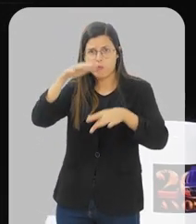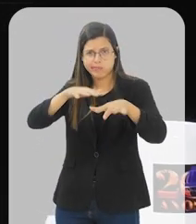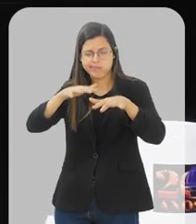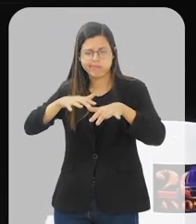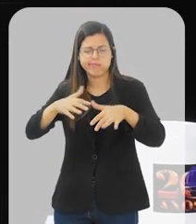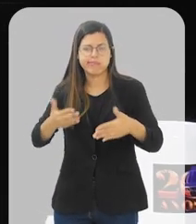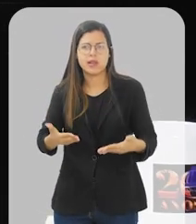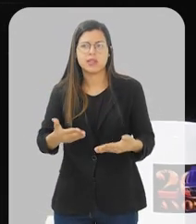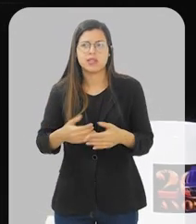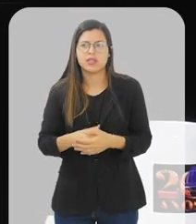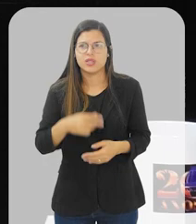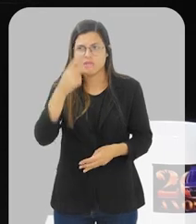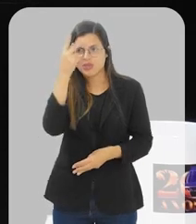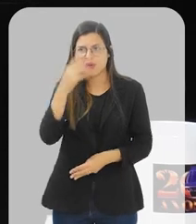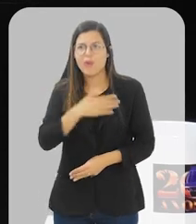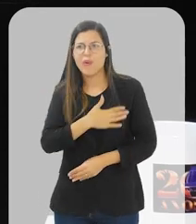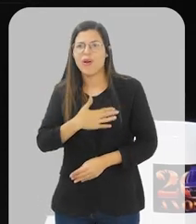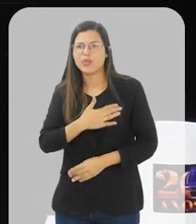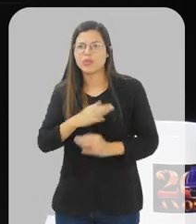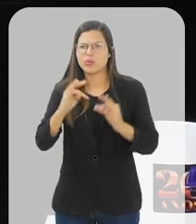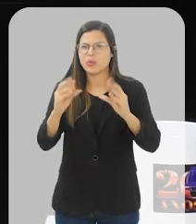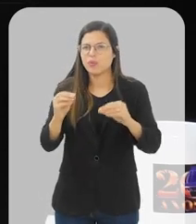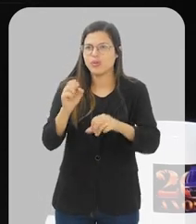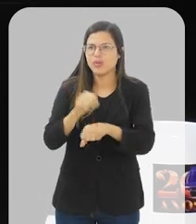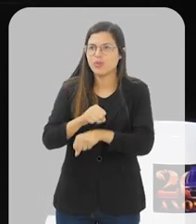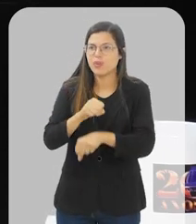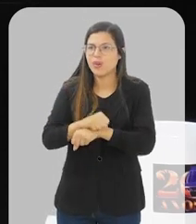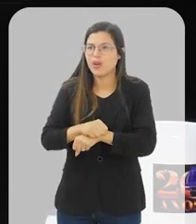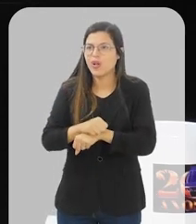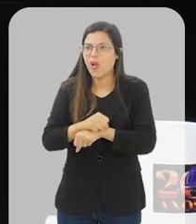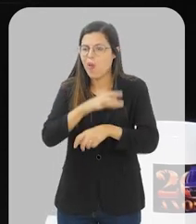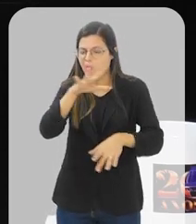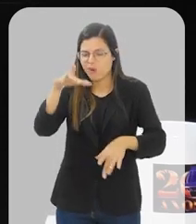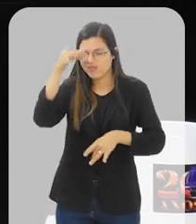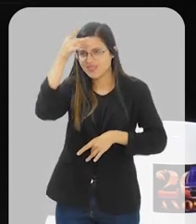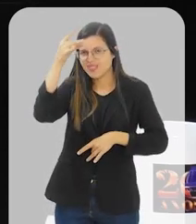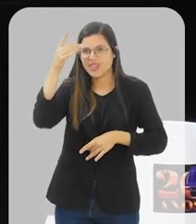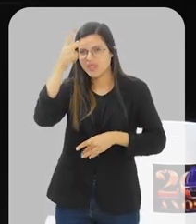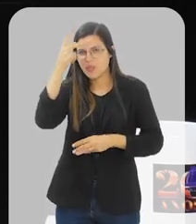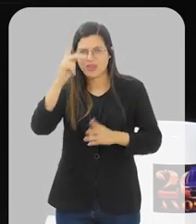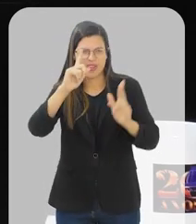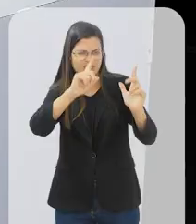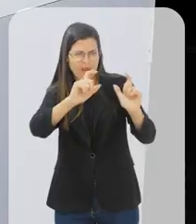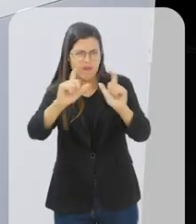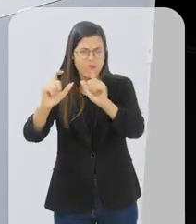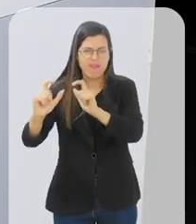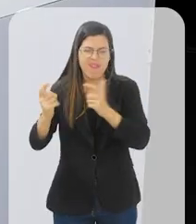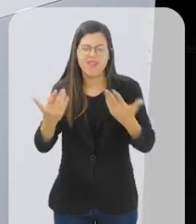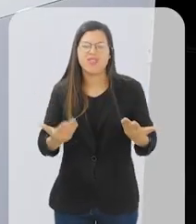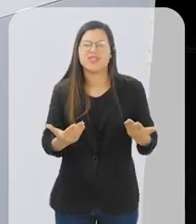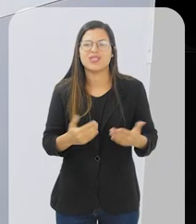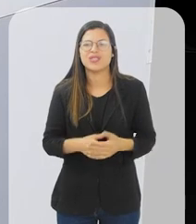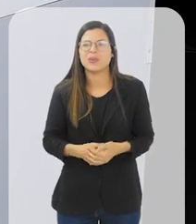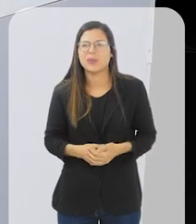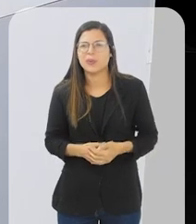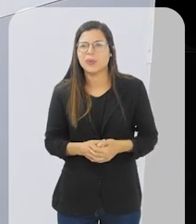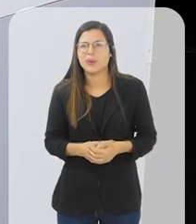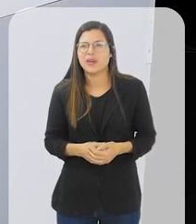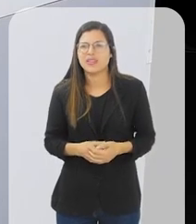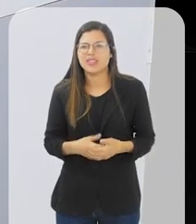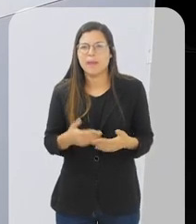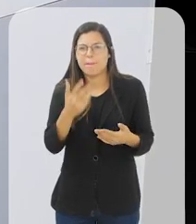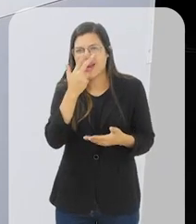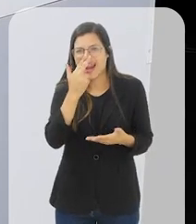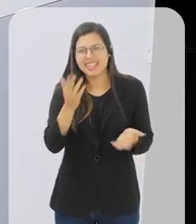E a galera curte bastante. Todo mundo já fica me esperando quando apareço fantasiado. Porra, o gente me está tirando foto. Então, isso aí já vai